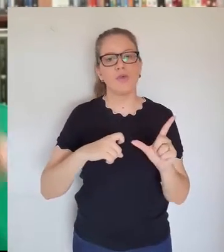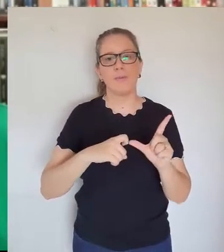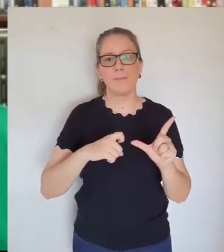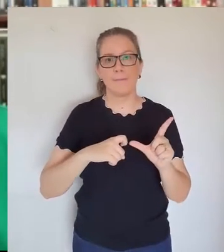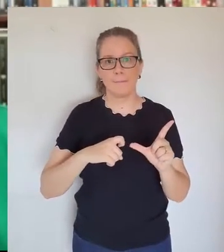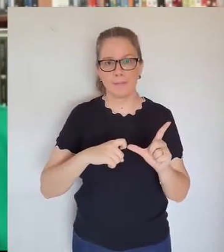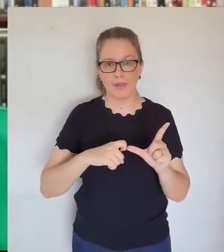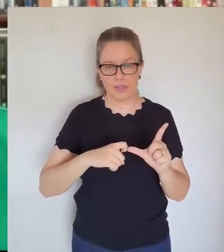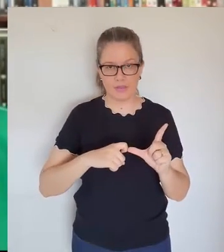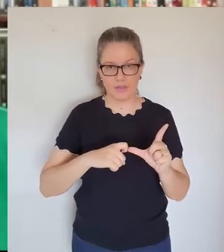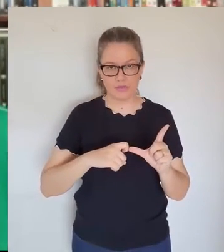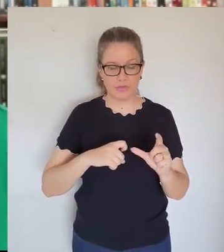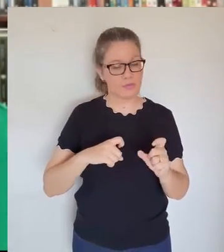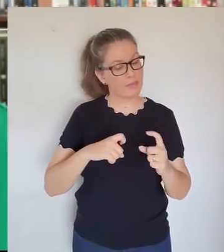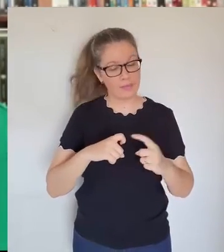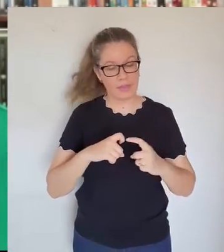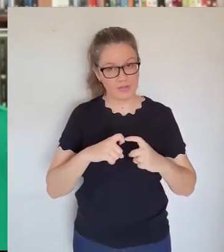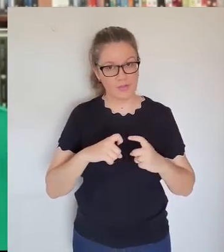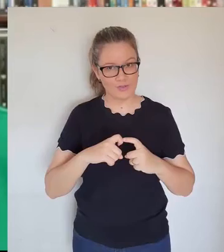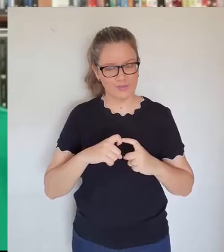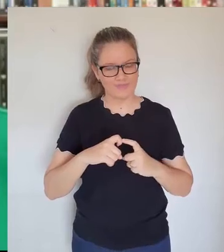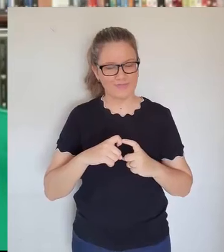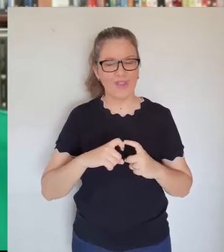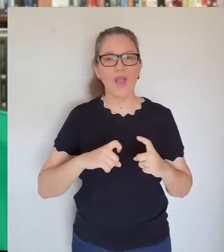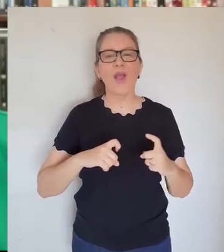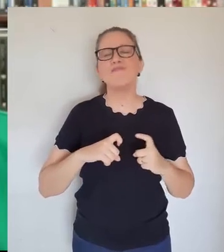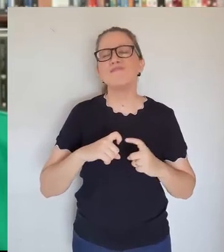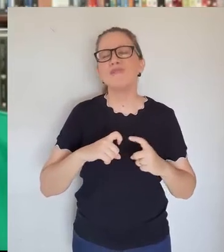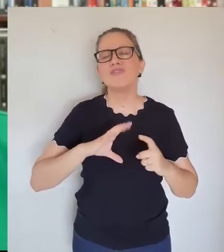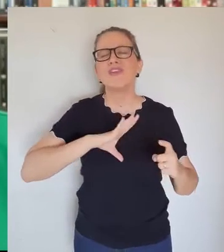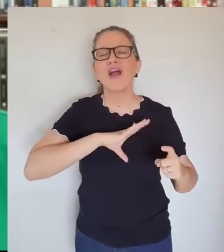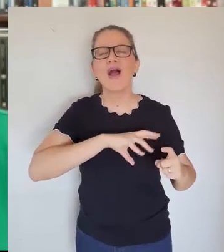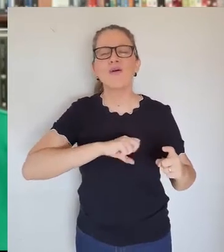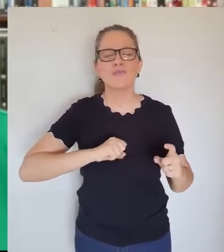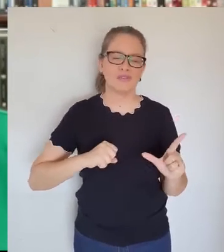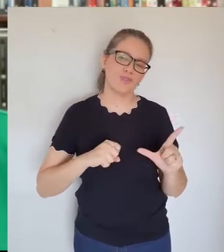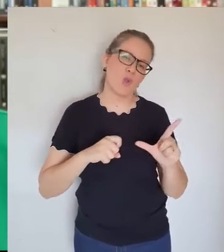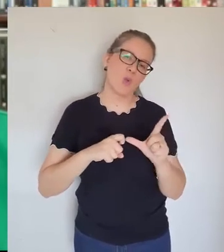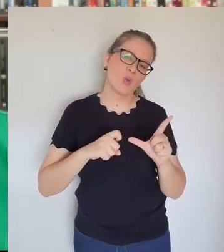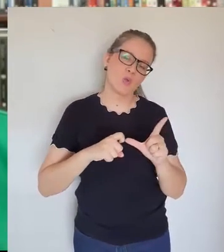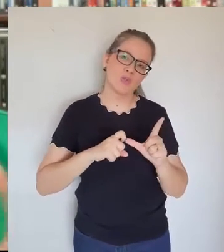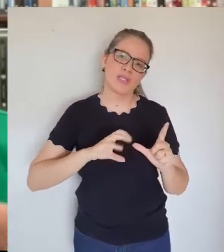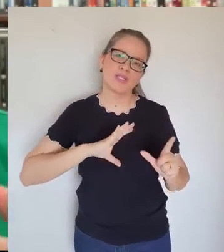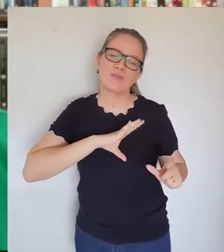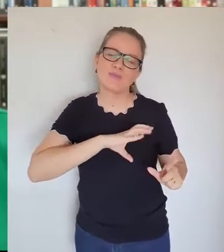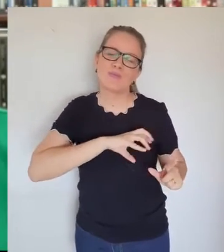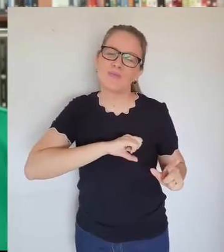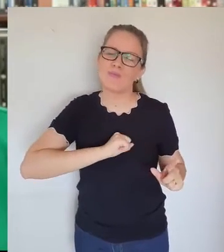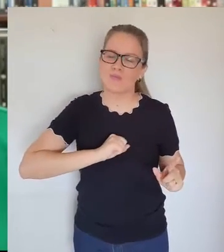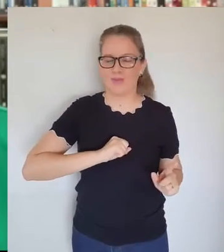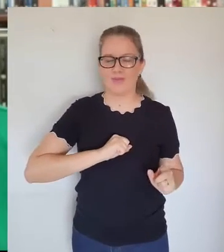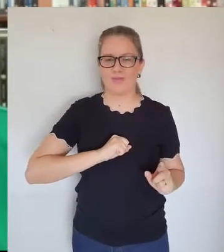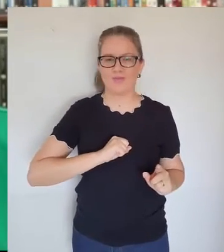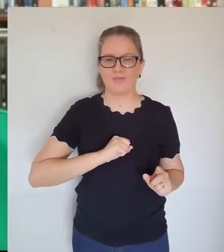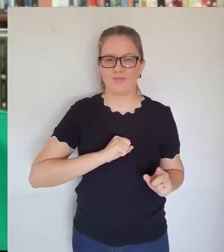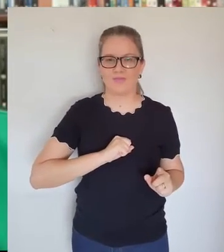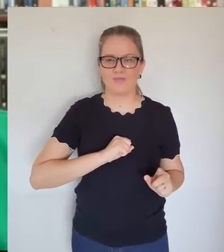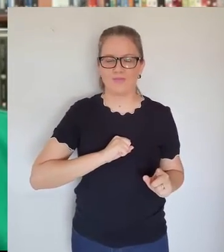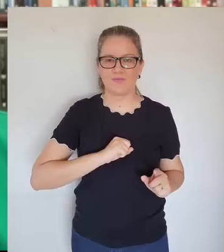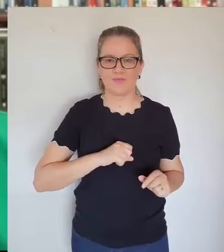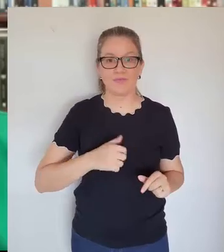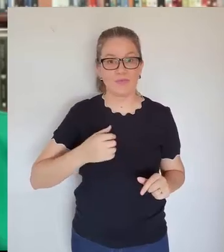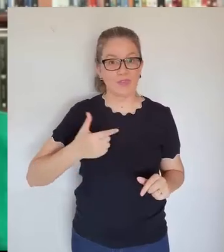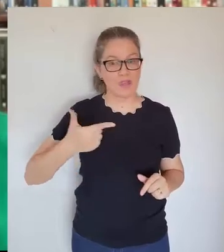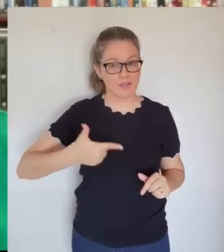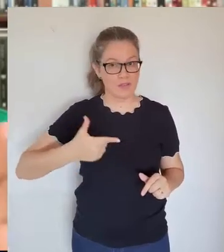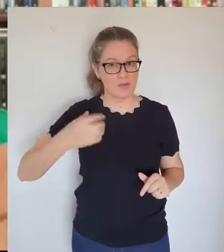e Paulo aqui o apresenta como médico amado, Lucas, o médico amado. Podemos ver